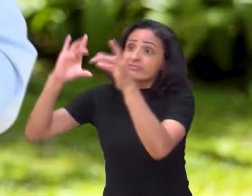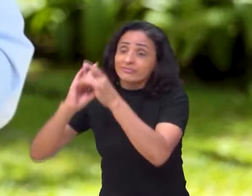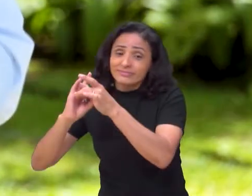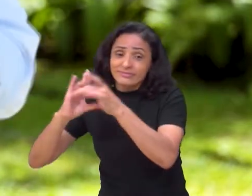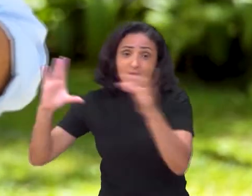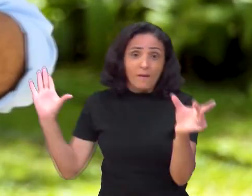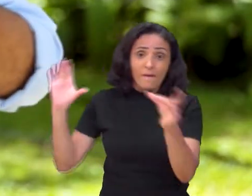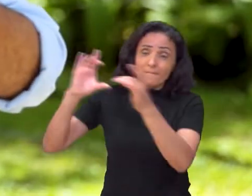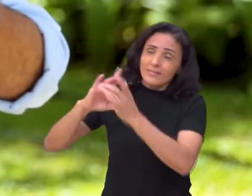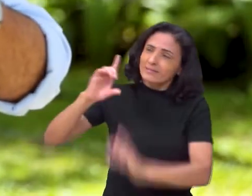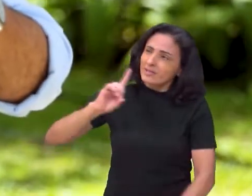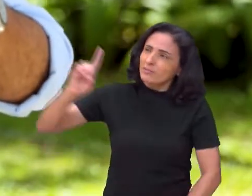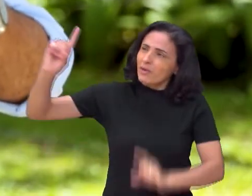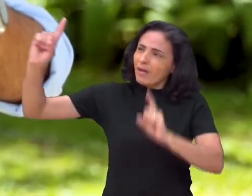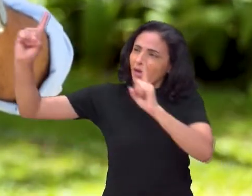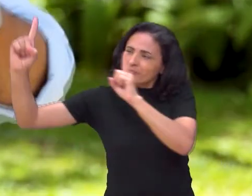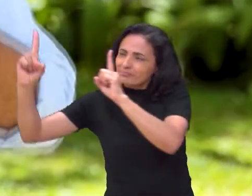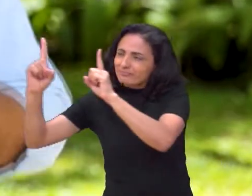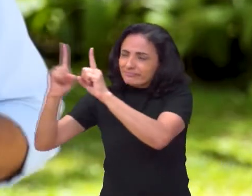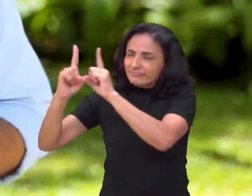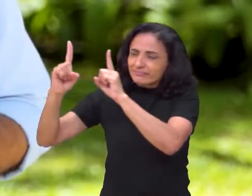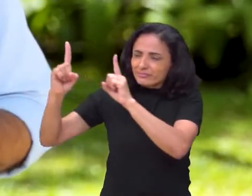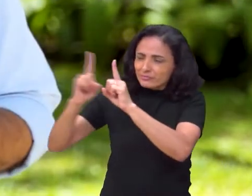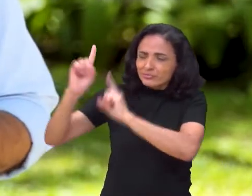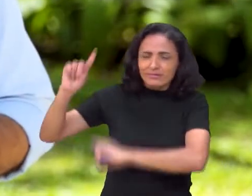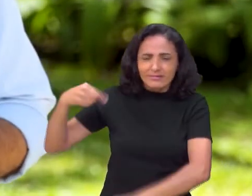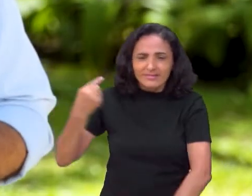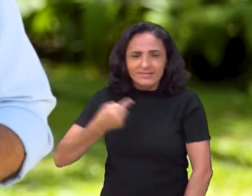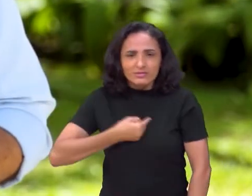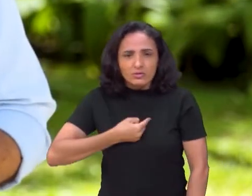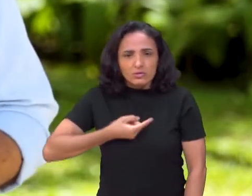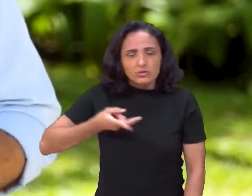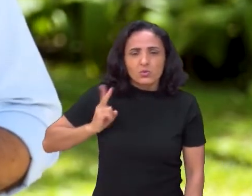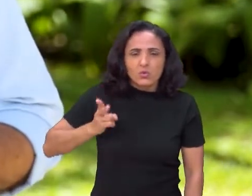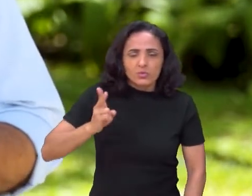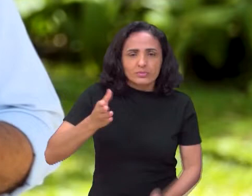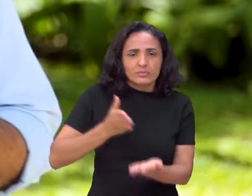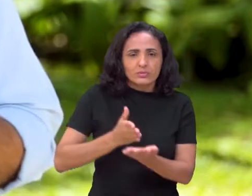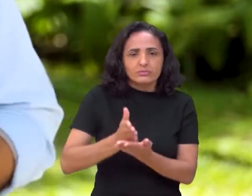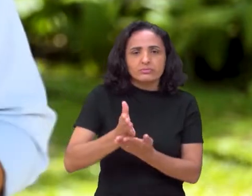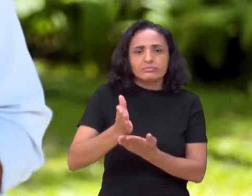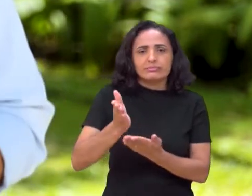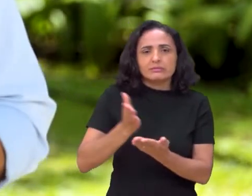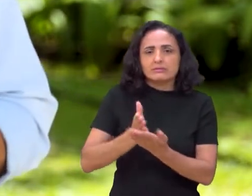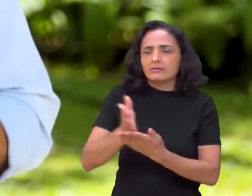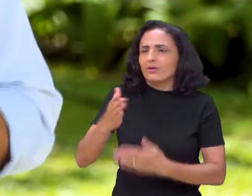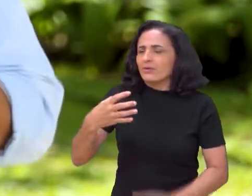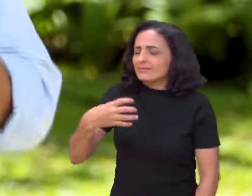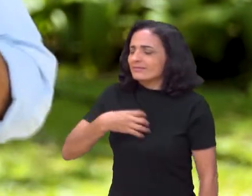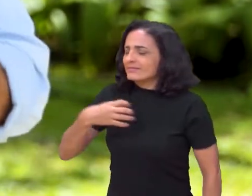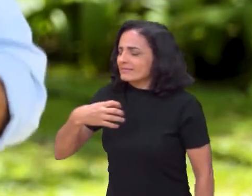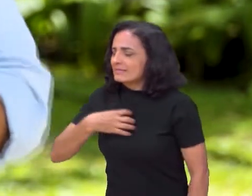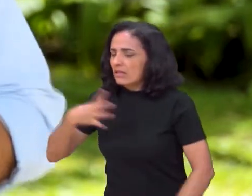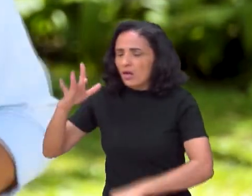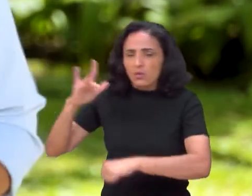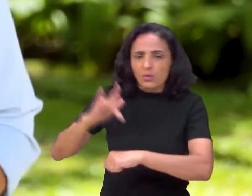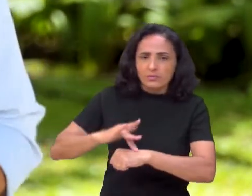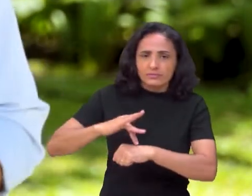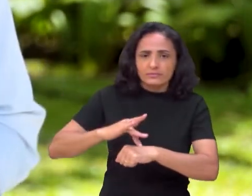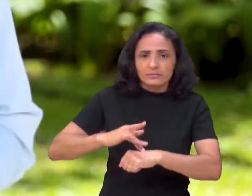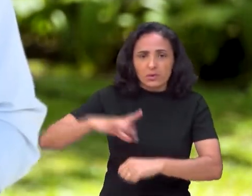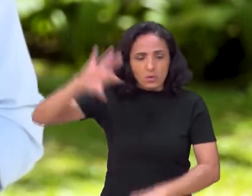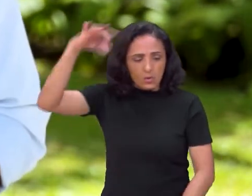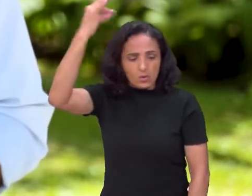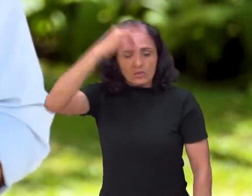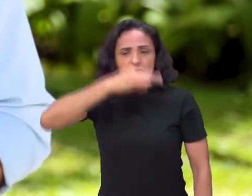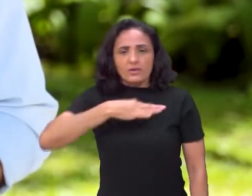Deus, e é Ele quem faz com que nós sejamos impactados, tocados, porque Ele conhece o que está